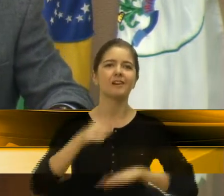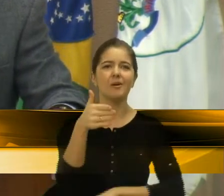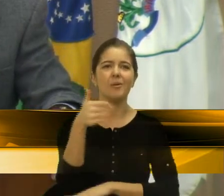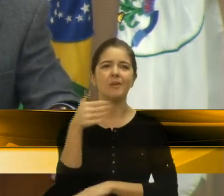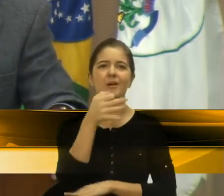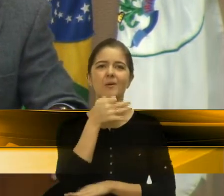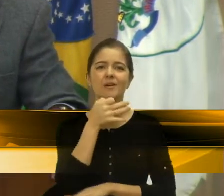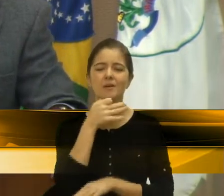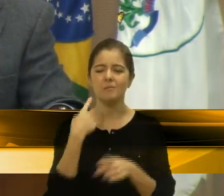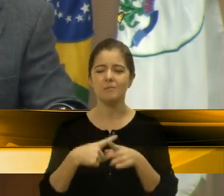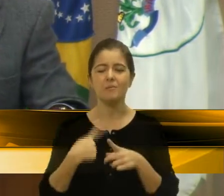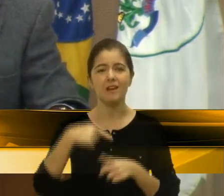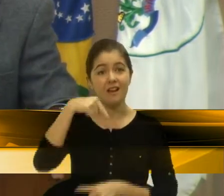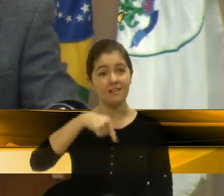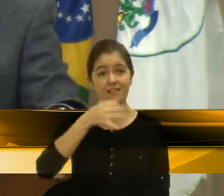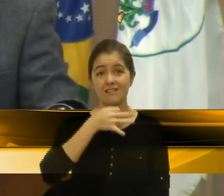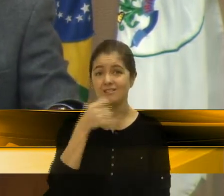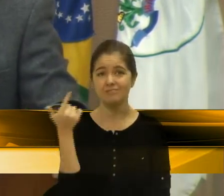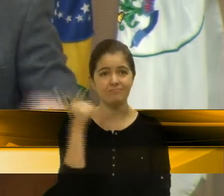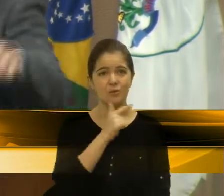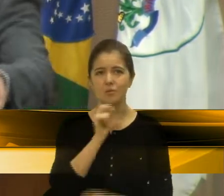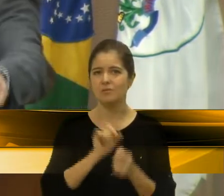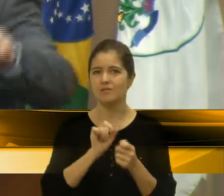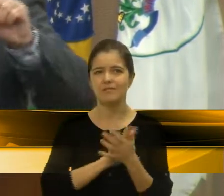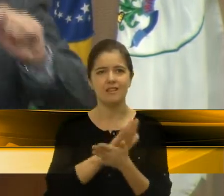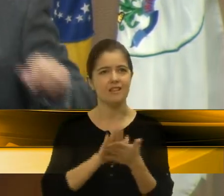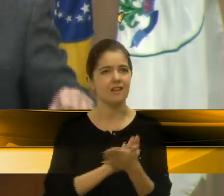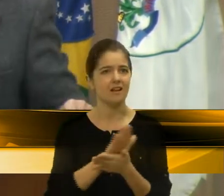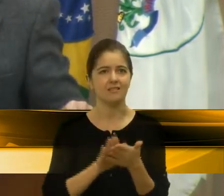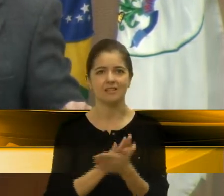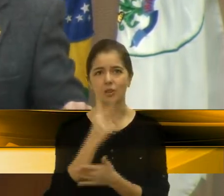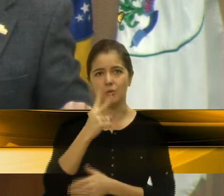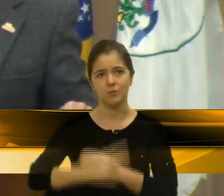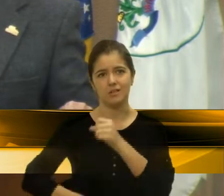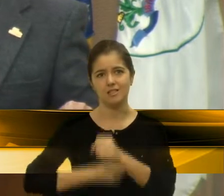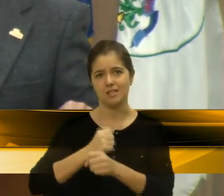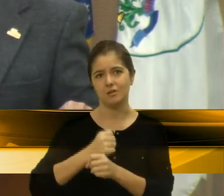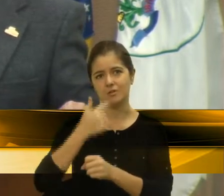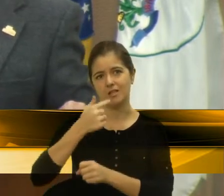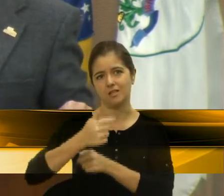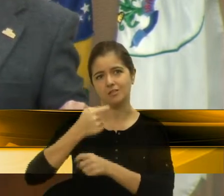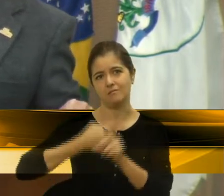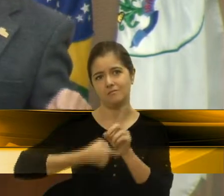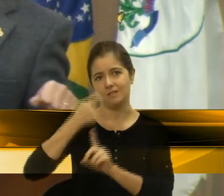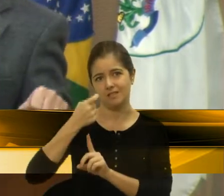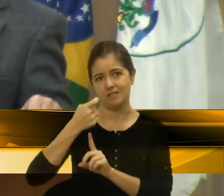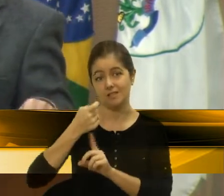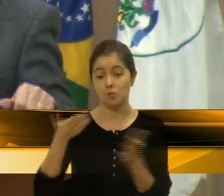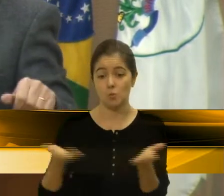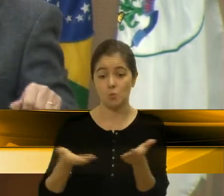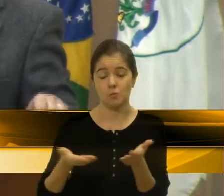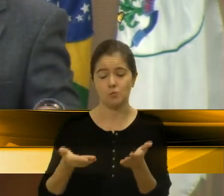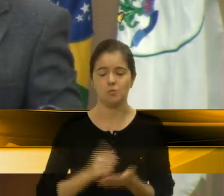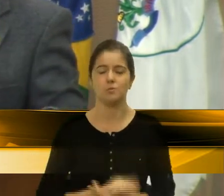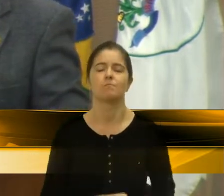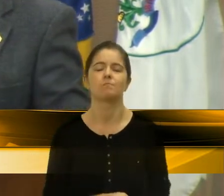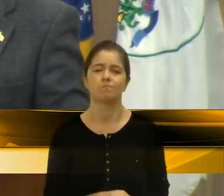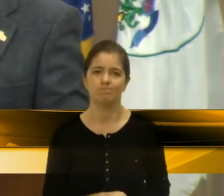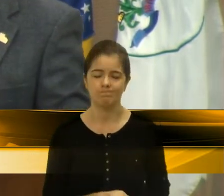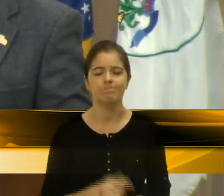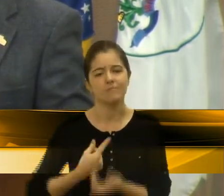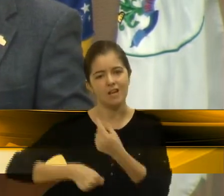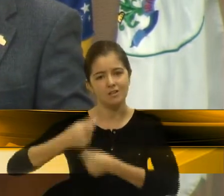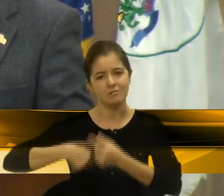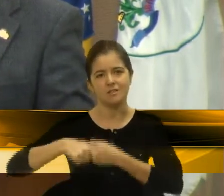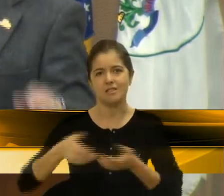não conseguiu fazer nada nesses 2 anos e 7 meses completados hoje desta